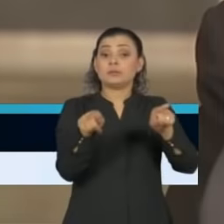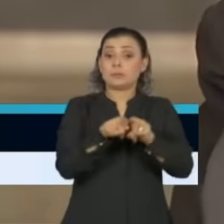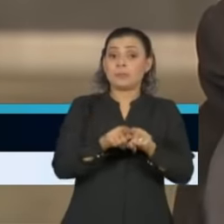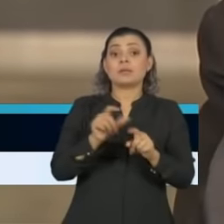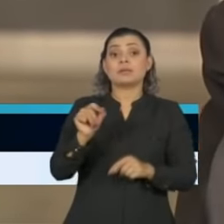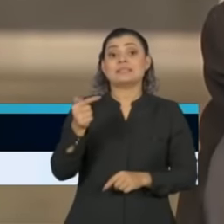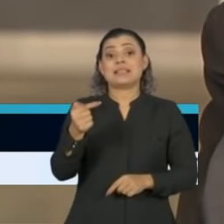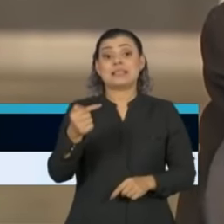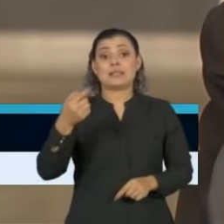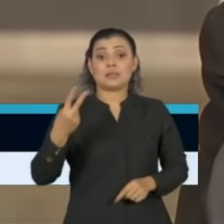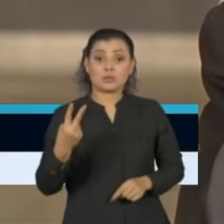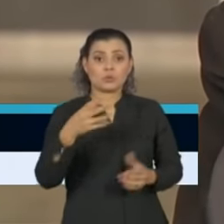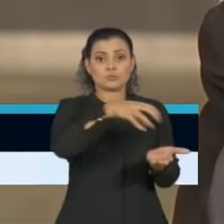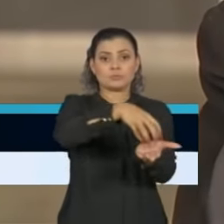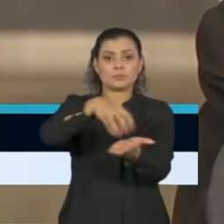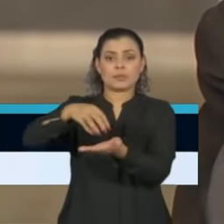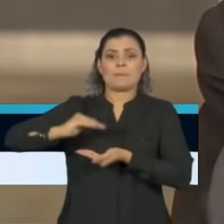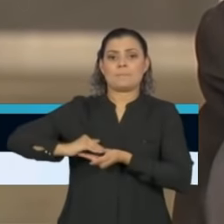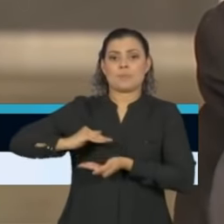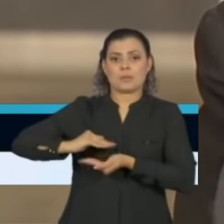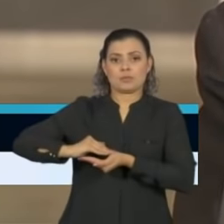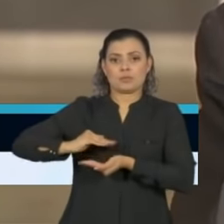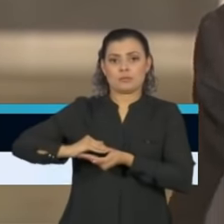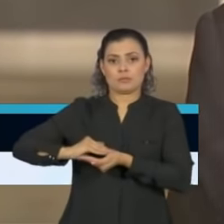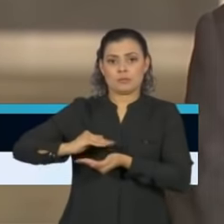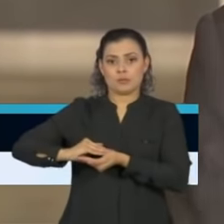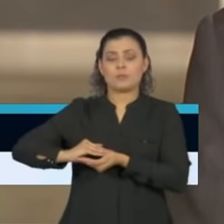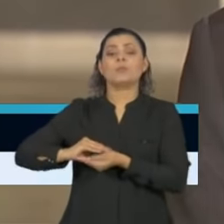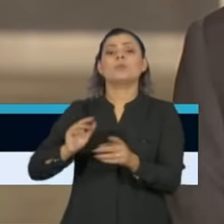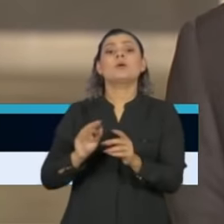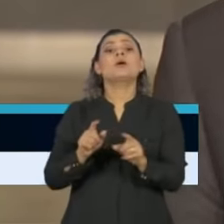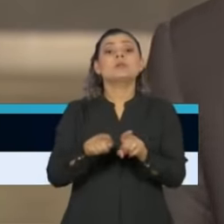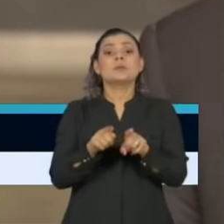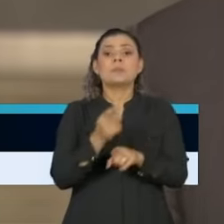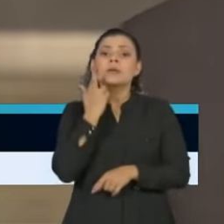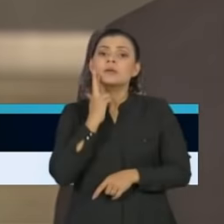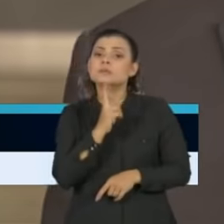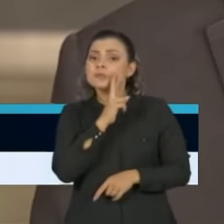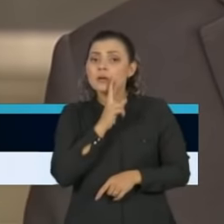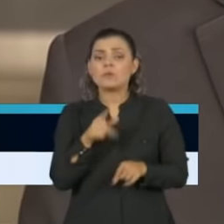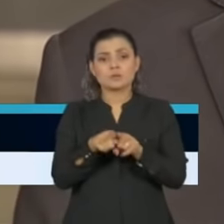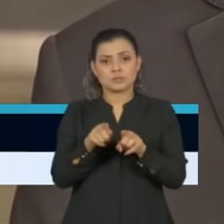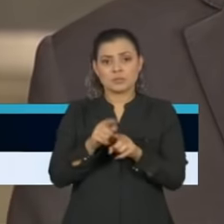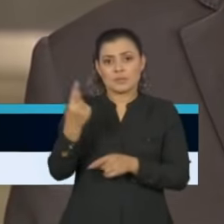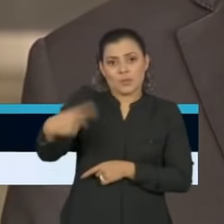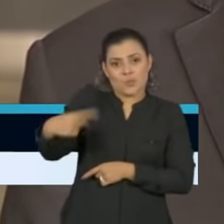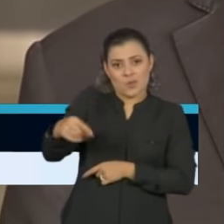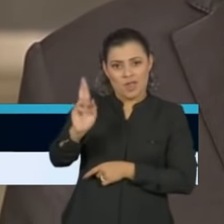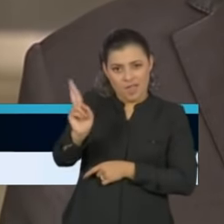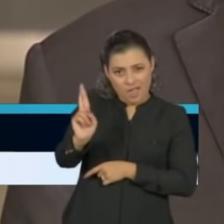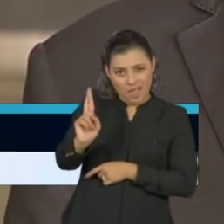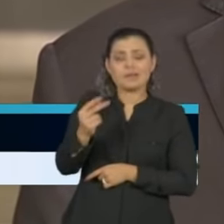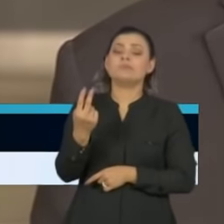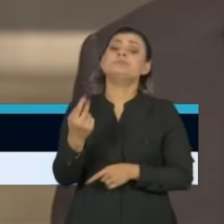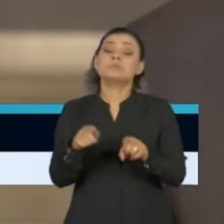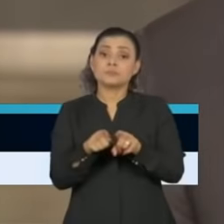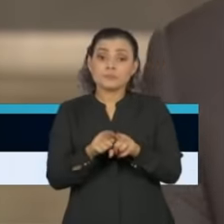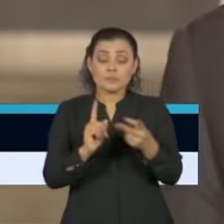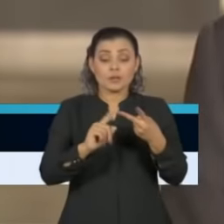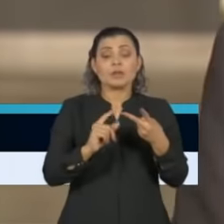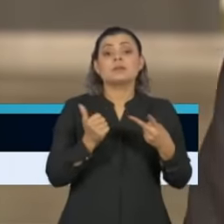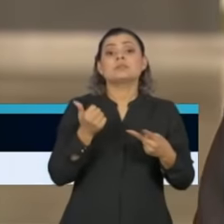72 postos do Poupa Tempo, os 58 restaurantes do Bom Prato, todos os postos do DETRAN e os